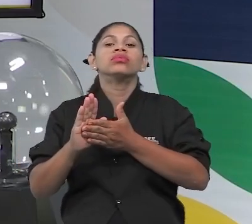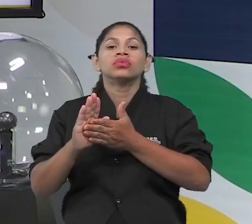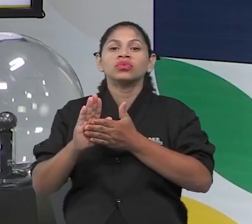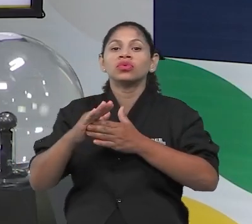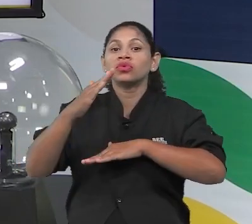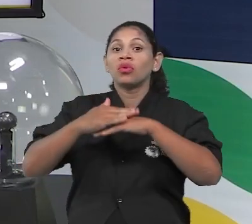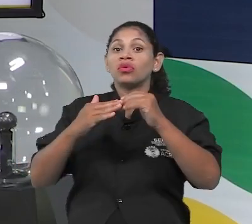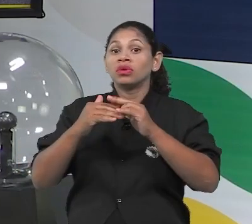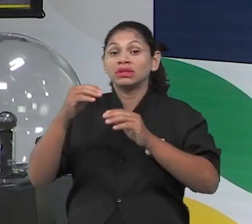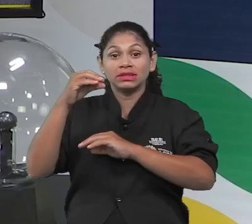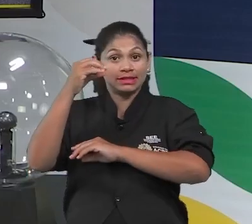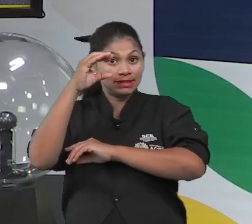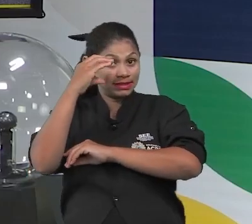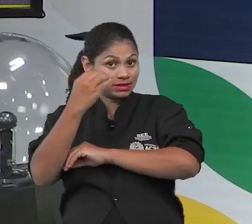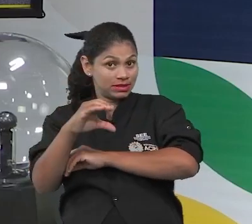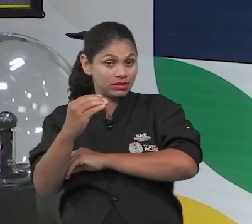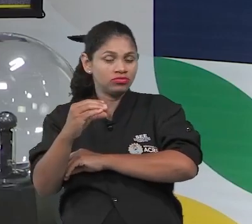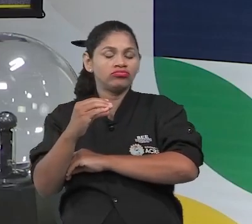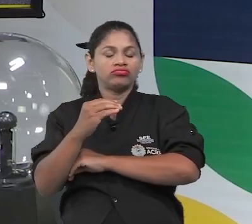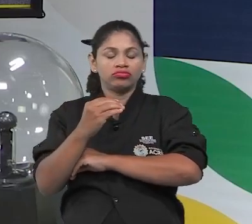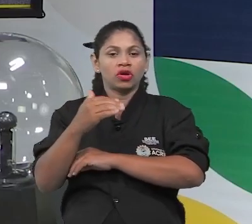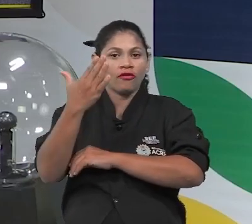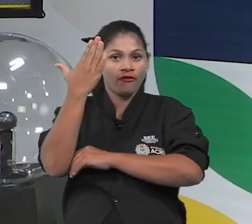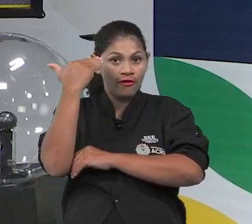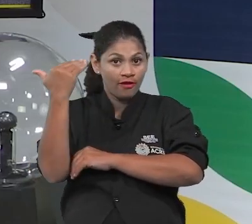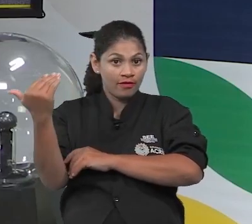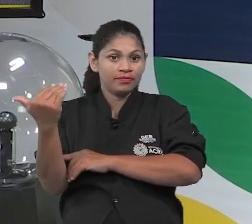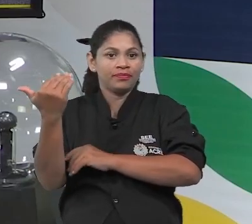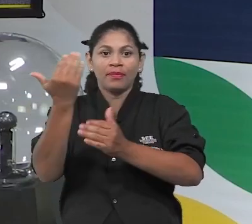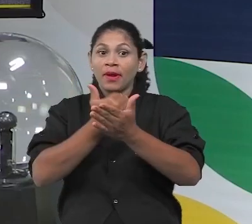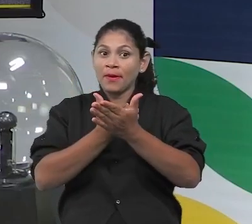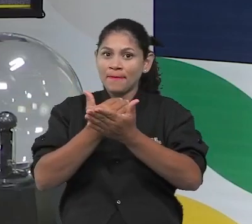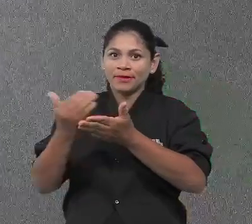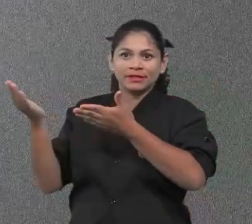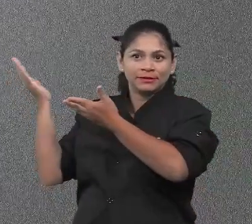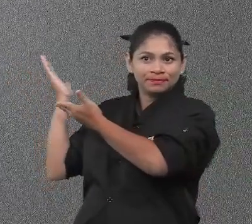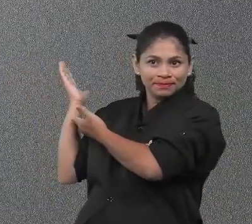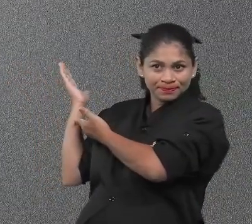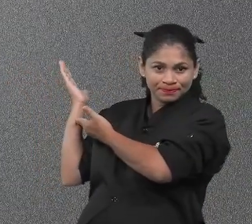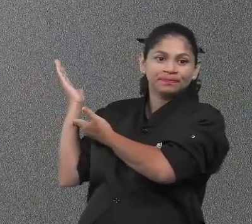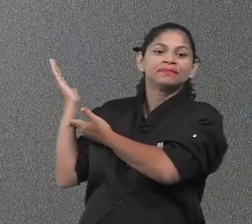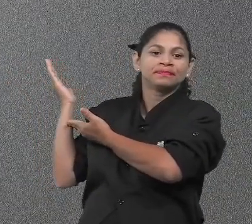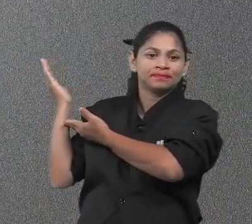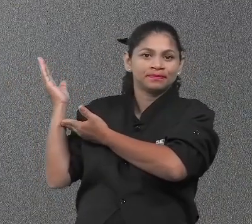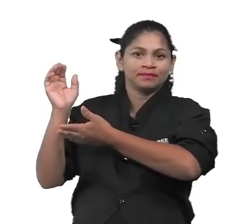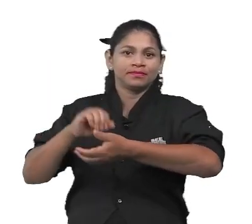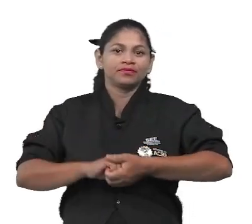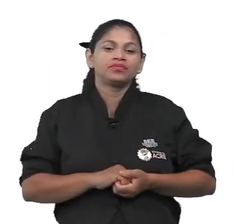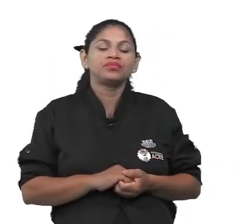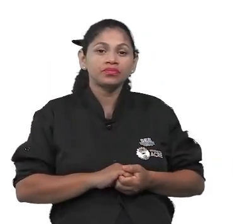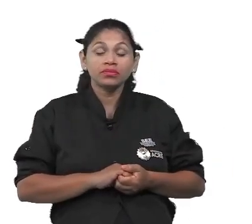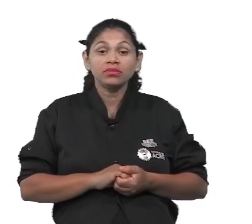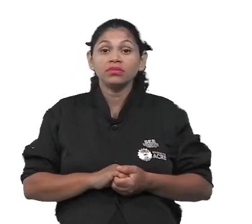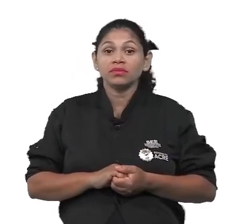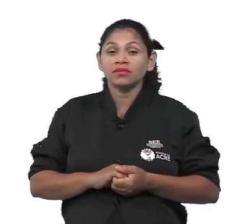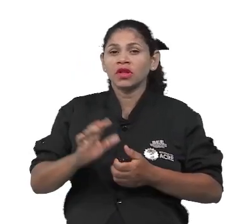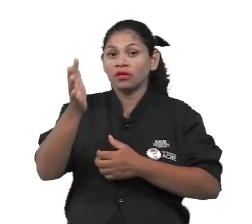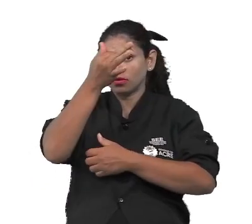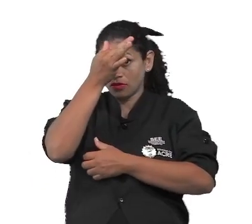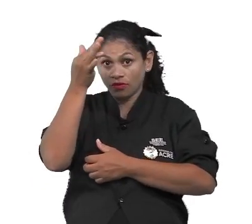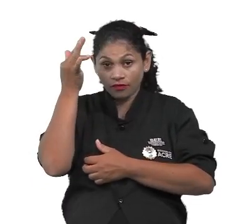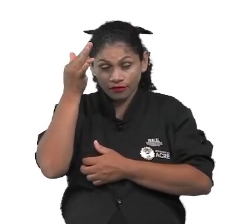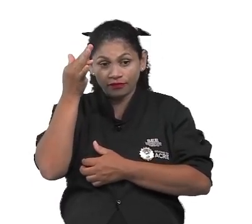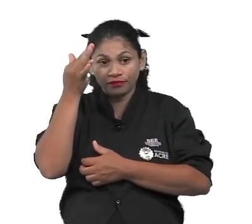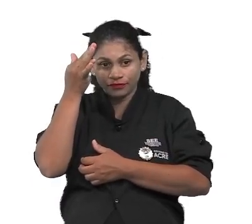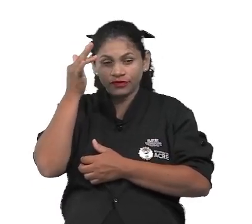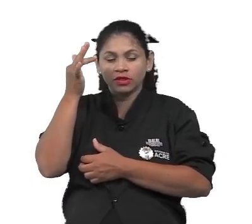famosos. Então, para começar, a gente vai falar sobre Tales de Mileto. Então, Tales de Mileto, ele foi um filósofo, ele foi um grande